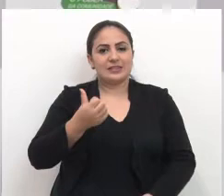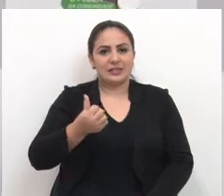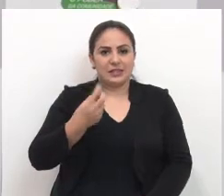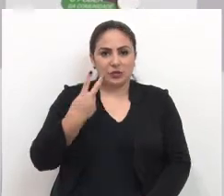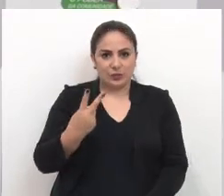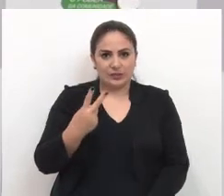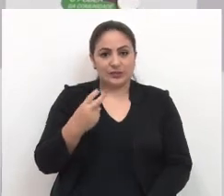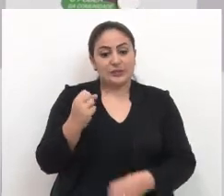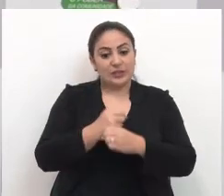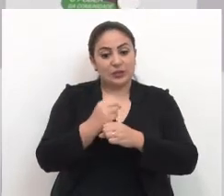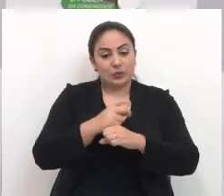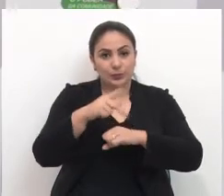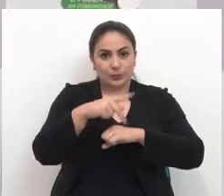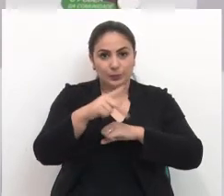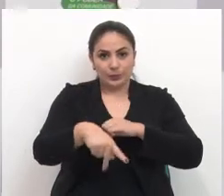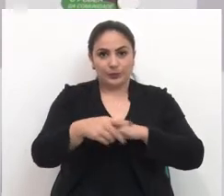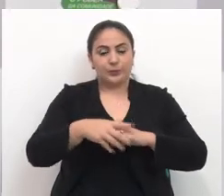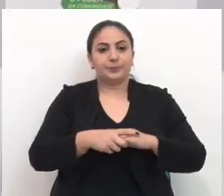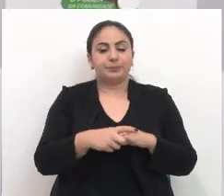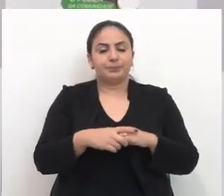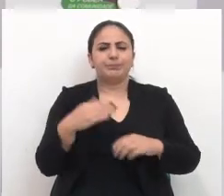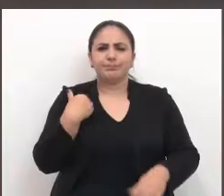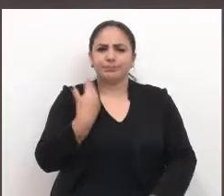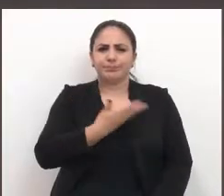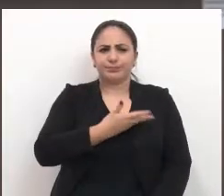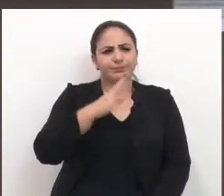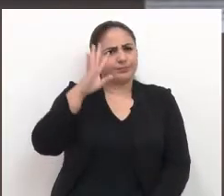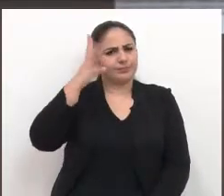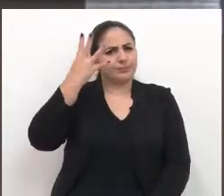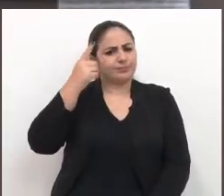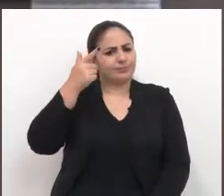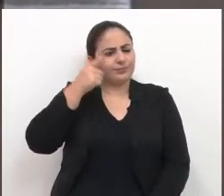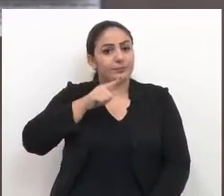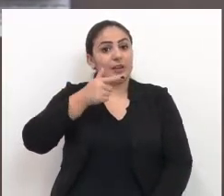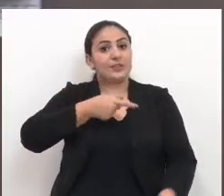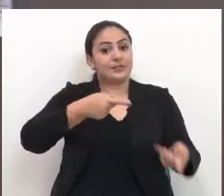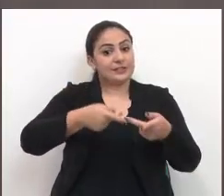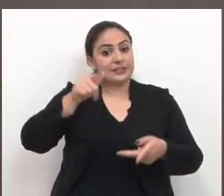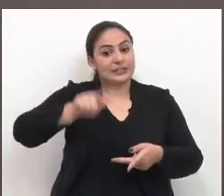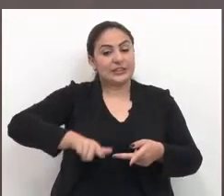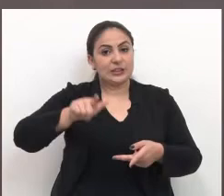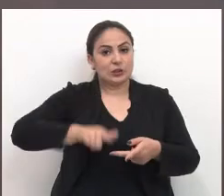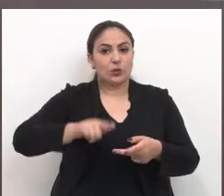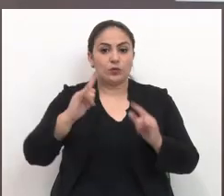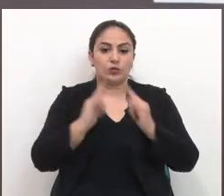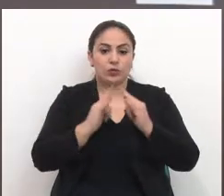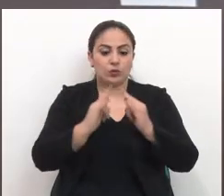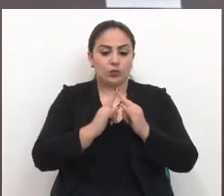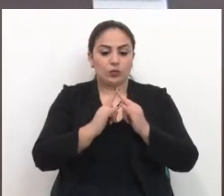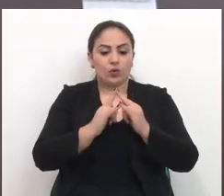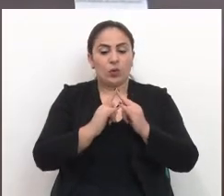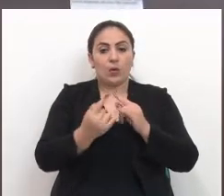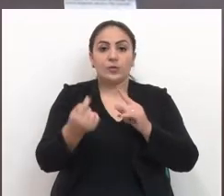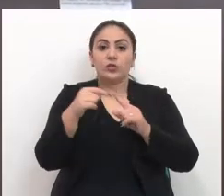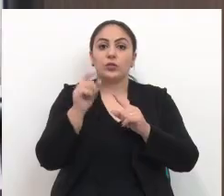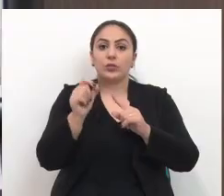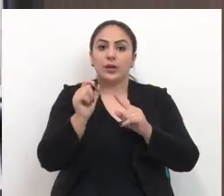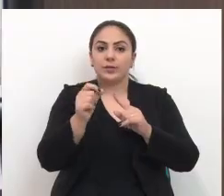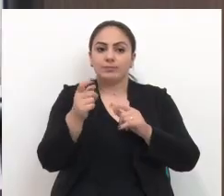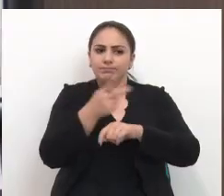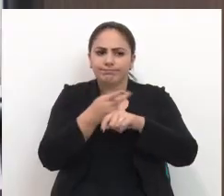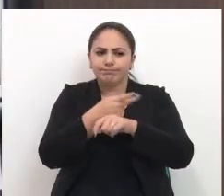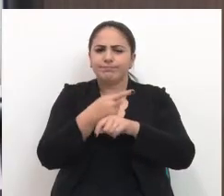aos 162 anos do município de Passo Fundo, nós resolvemos então revisitar o acervo do Instituto, buscando no